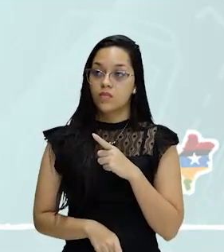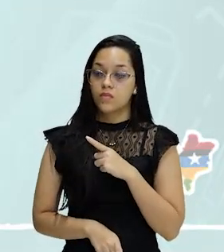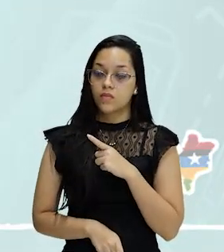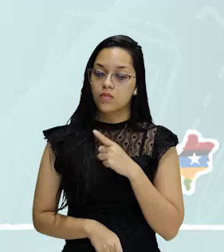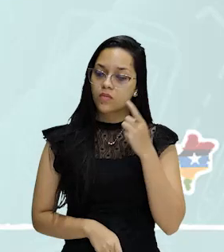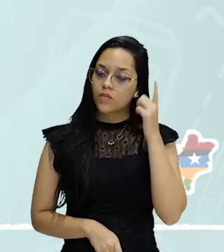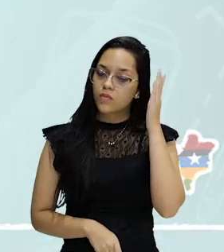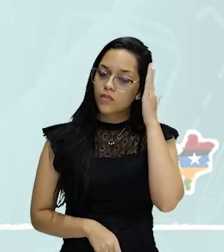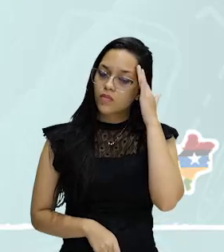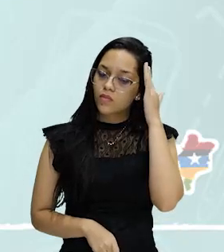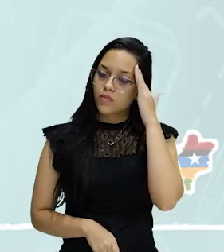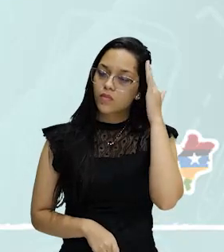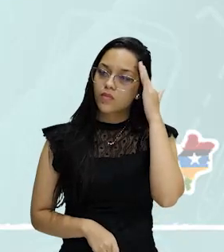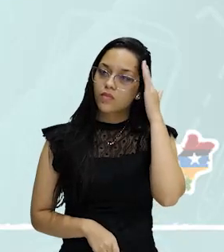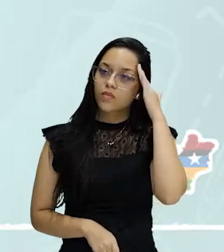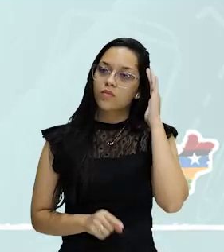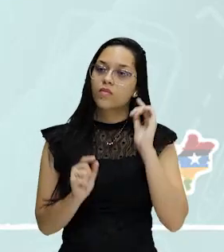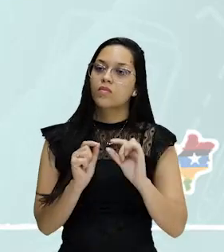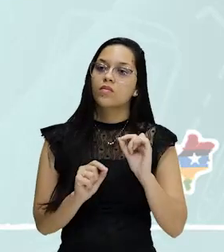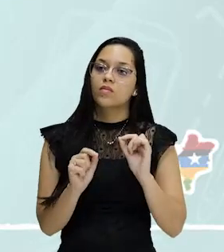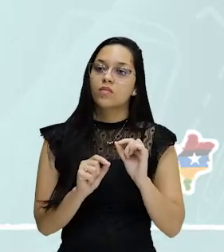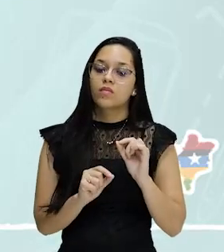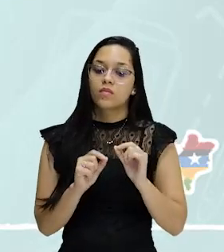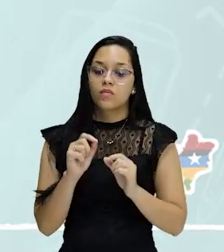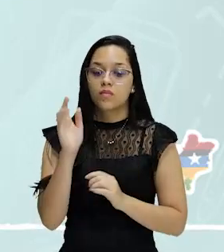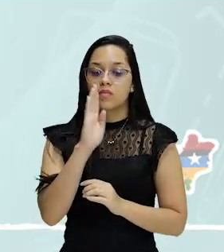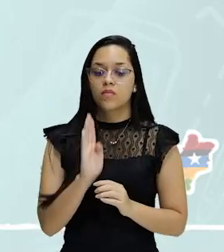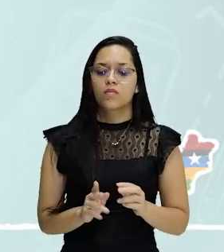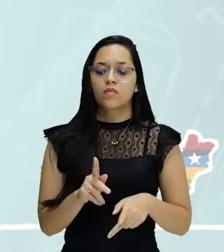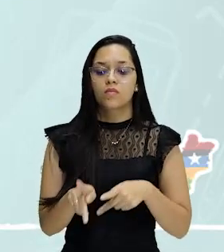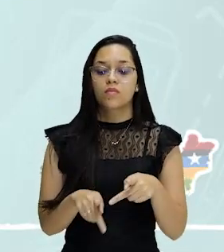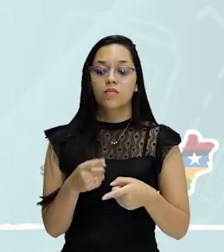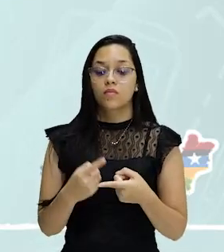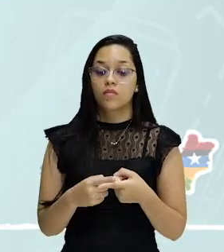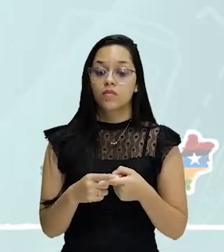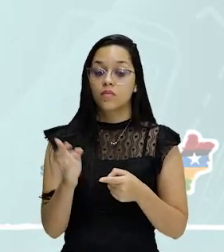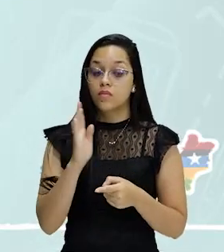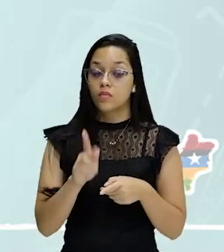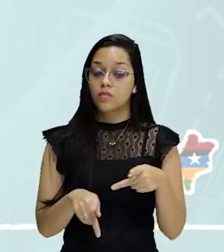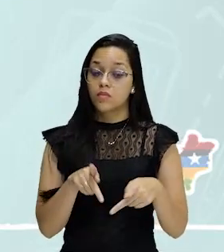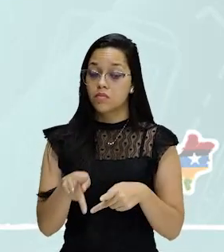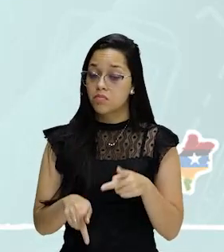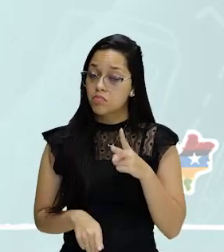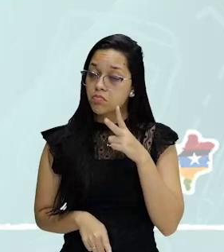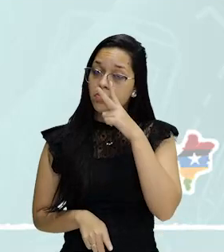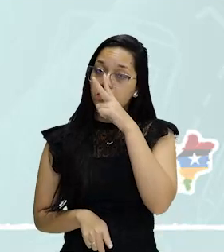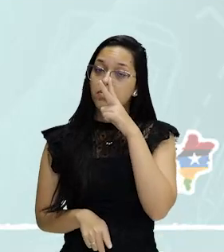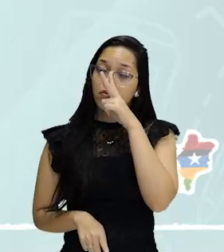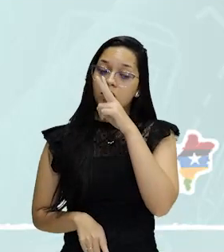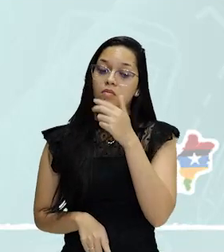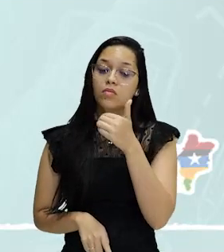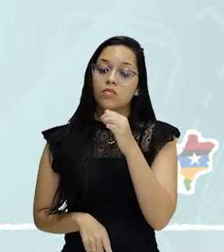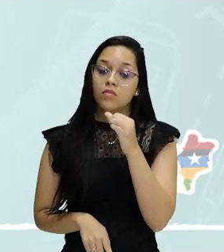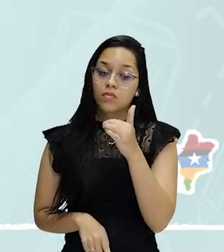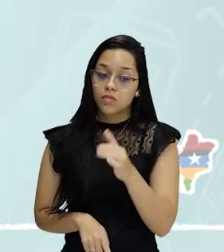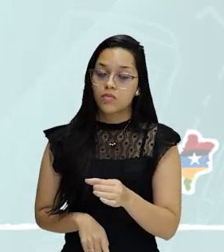interpretação daquilo que seria nacional popular. Porque a ideia do nacional popular ela está muito forte na década de 1960. Então